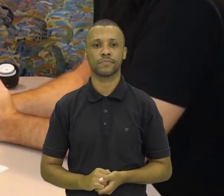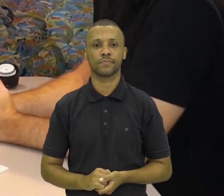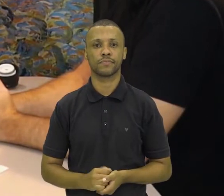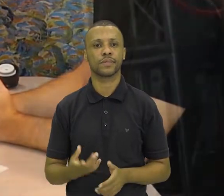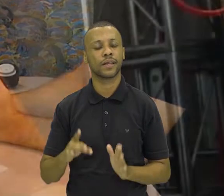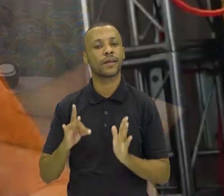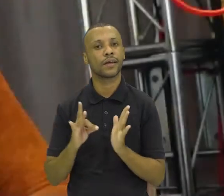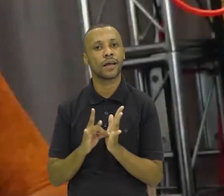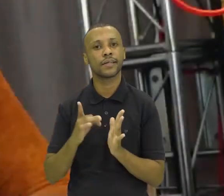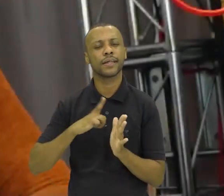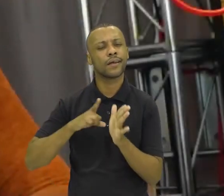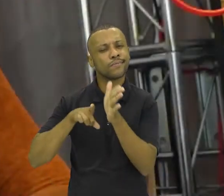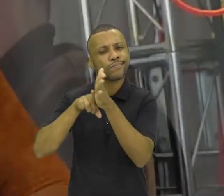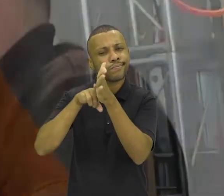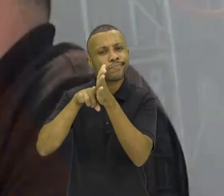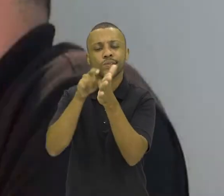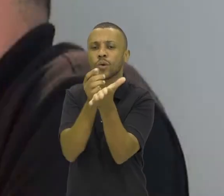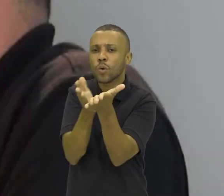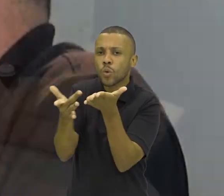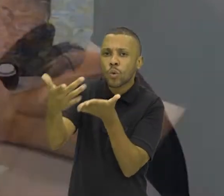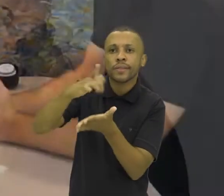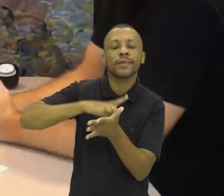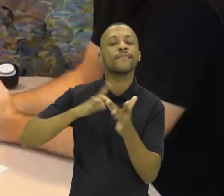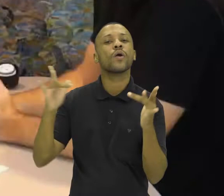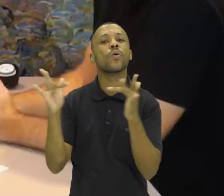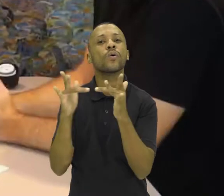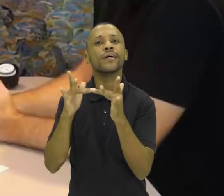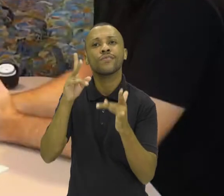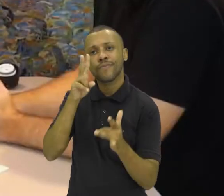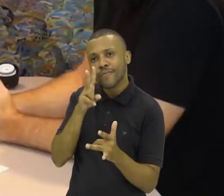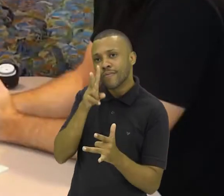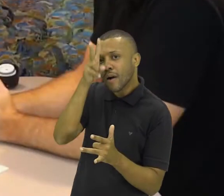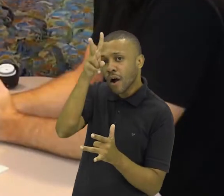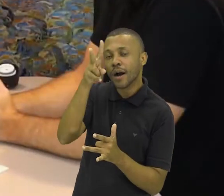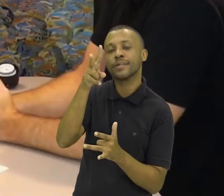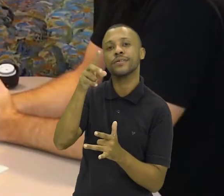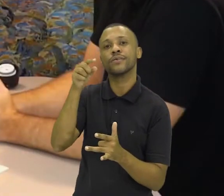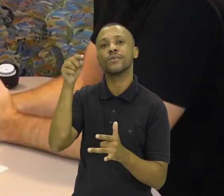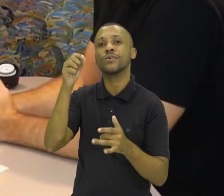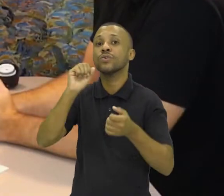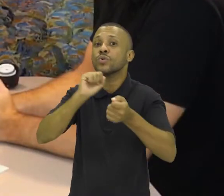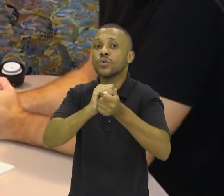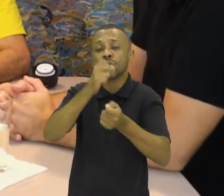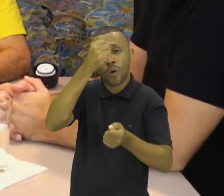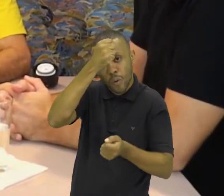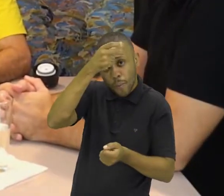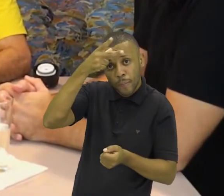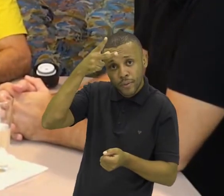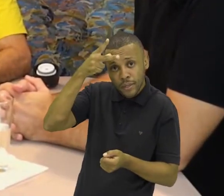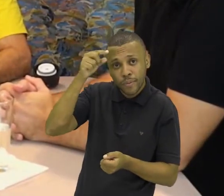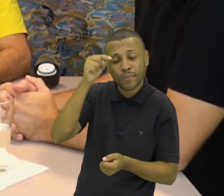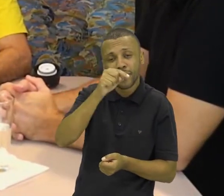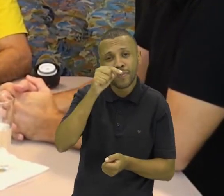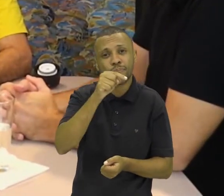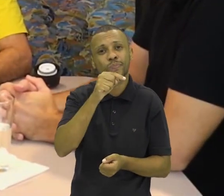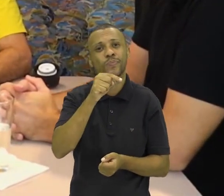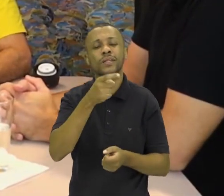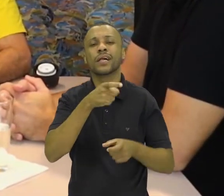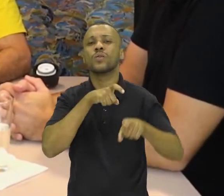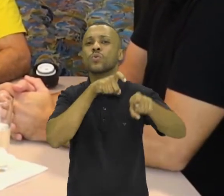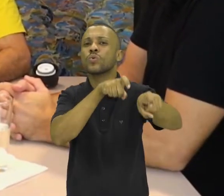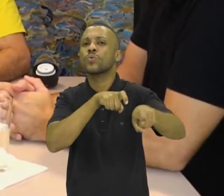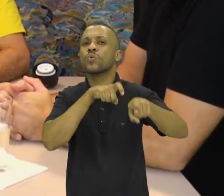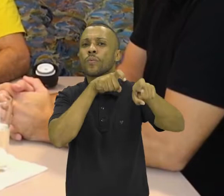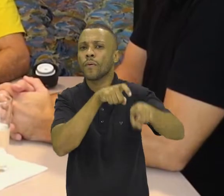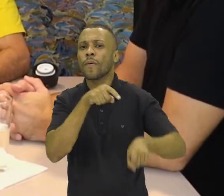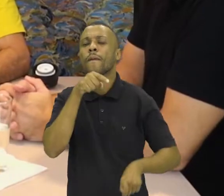Rio. Exato. E aí, nesse levantamento, eu sei que houve um contato muito forte com o pessoal lá do município de Socorro, Zé Fernandes,